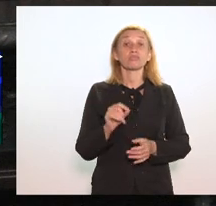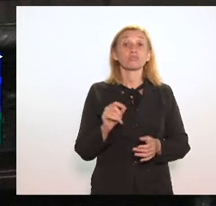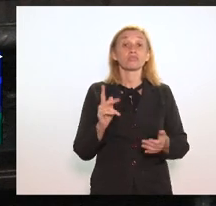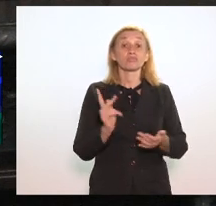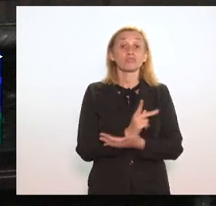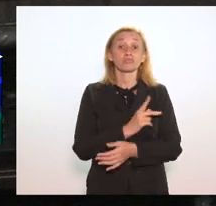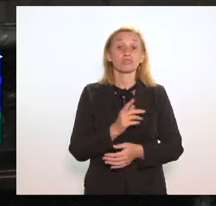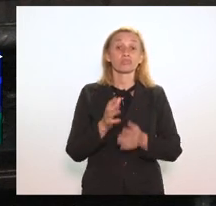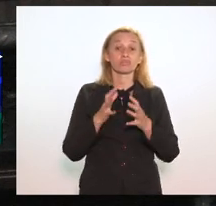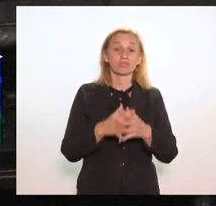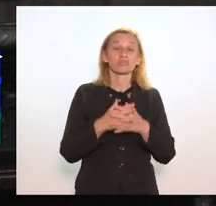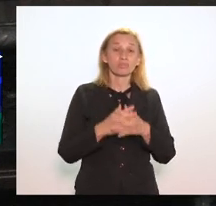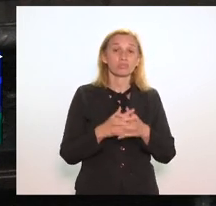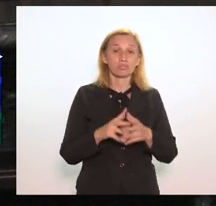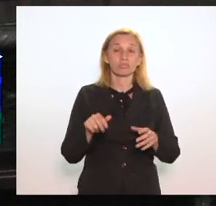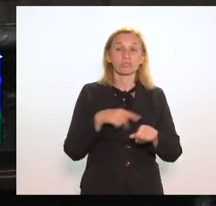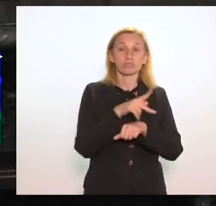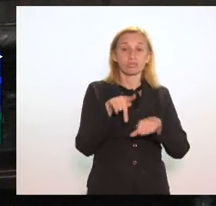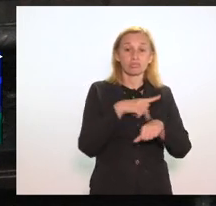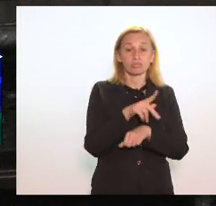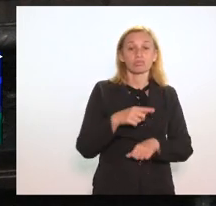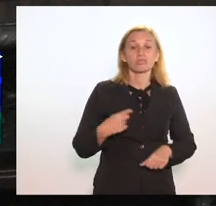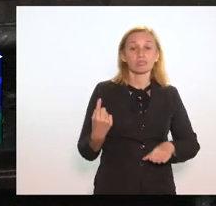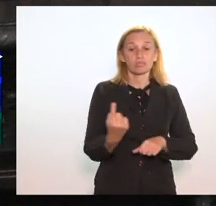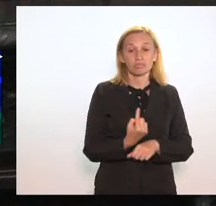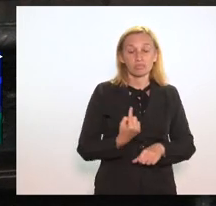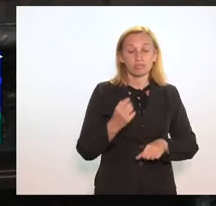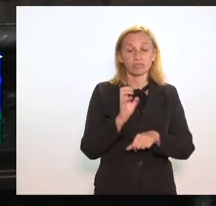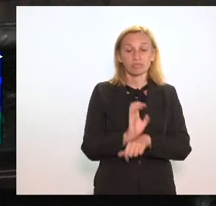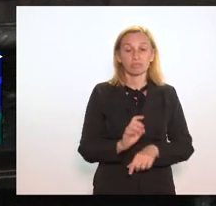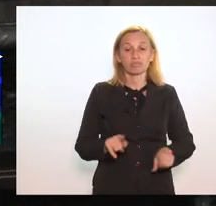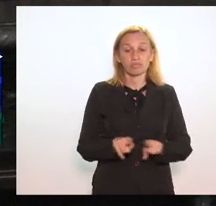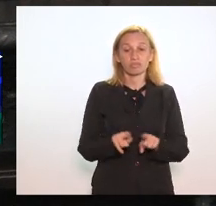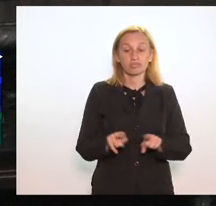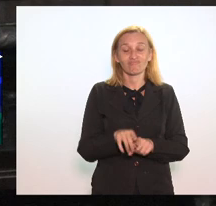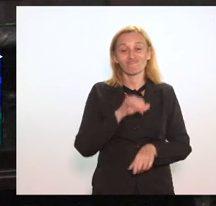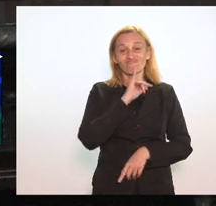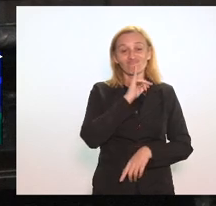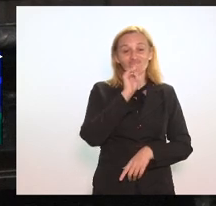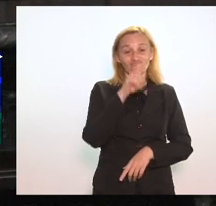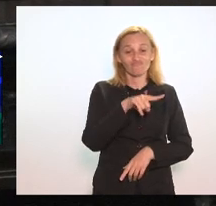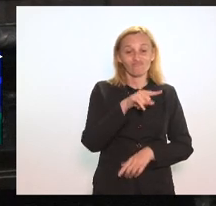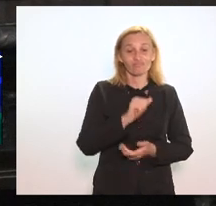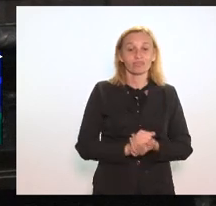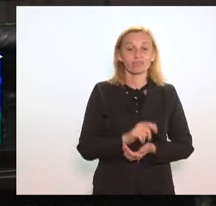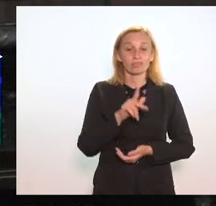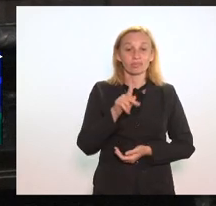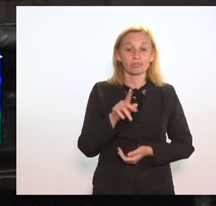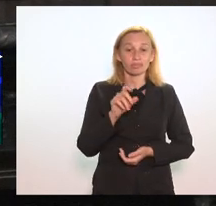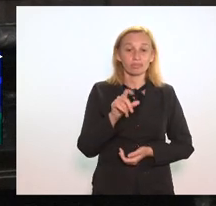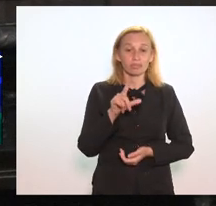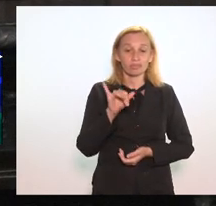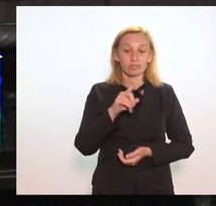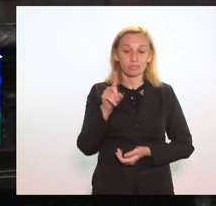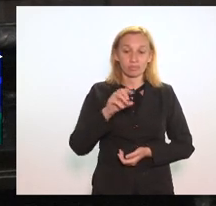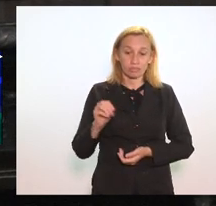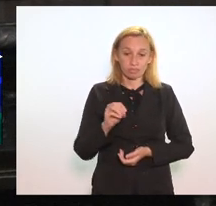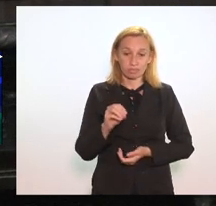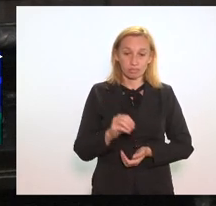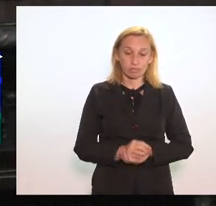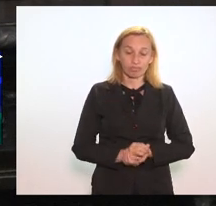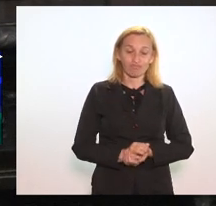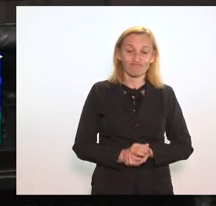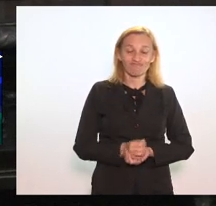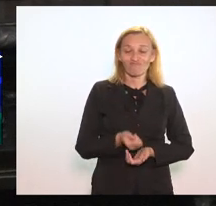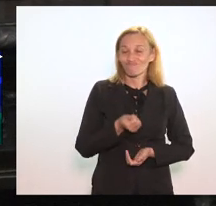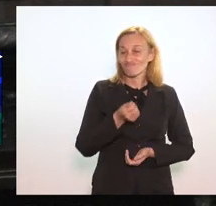situação complicada que nosso país e nosso estado e felizmente é a polarização que